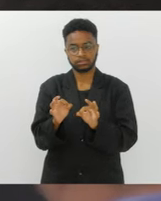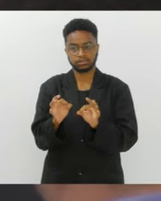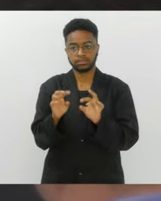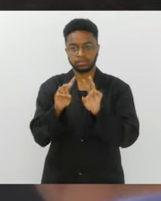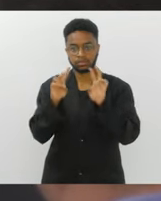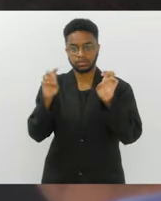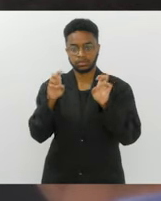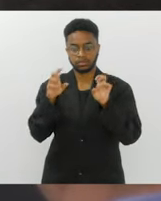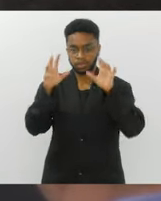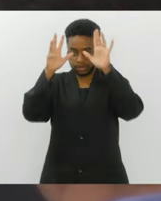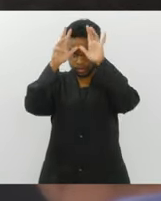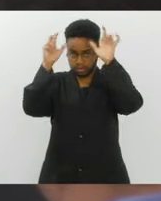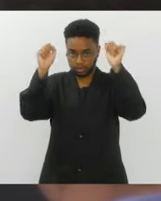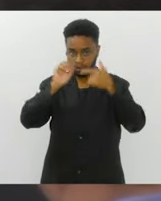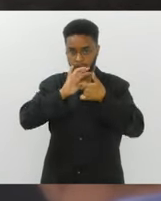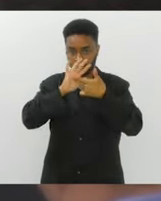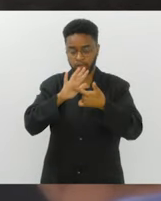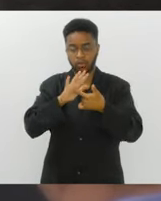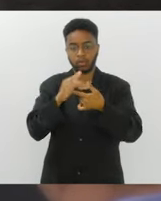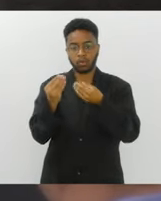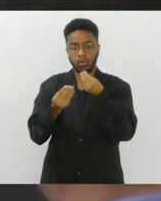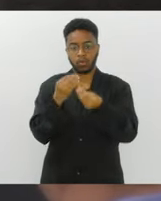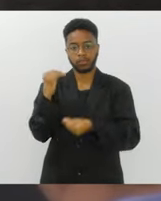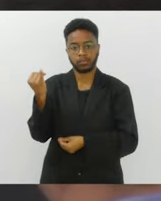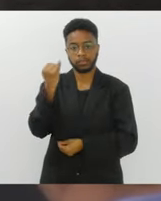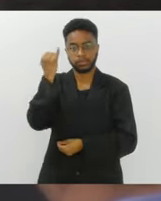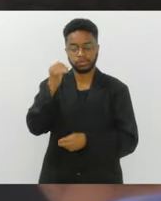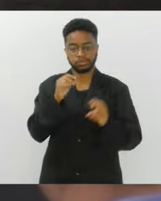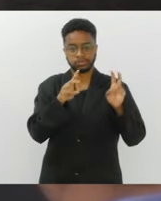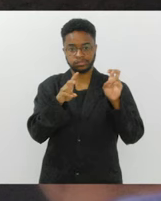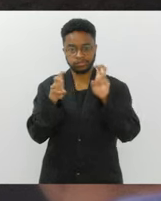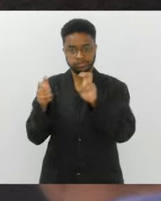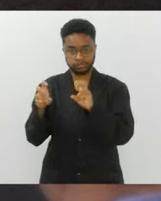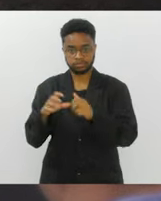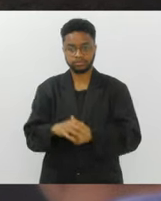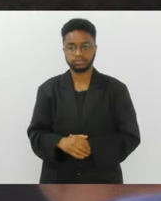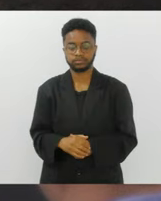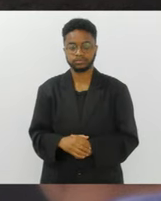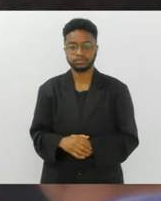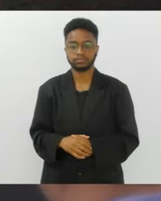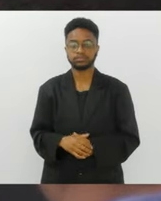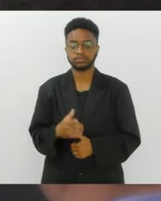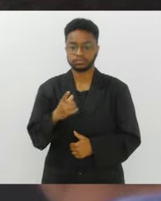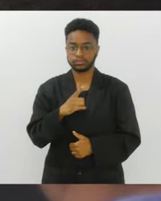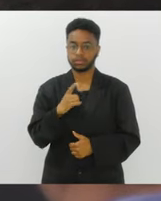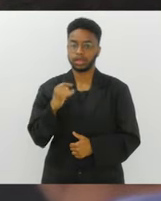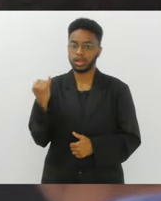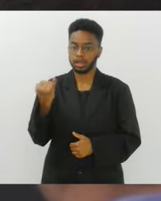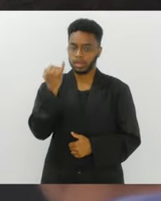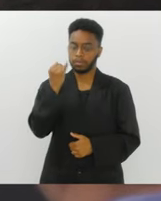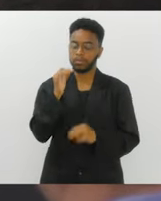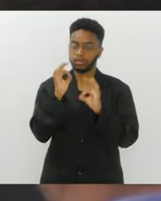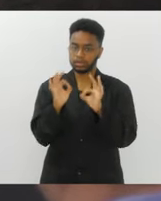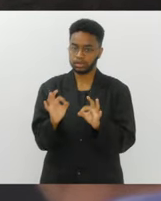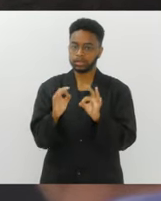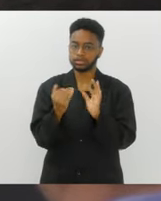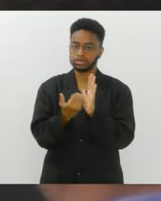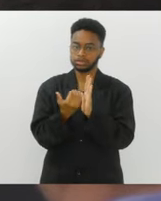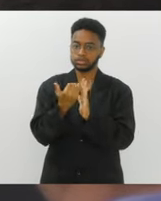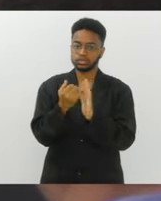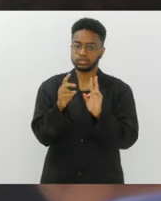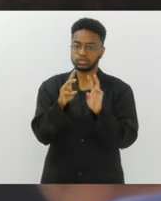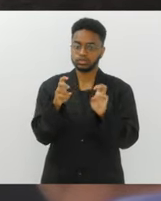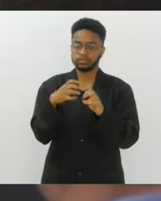dá uma grande relevância para esse tema, né? Tem uma relevância muito grande pela sensibilidade